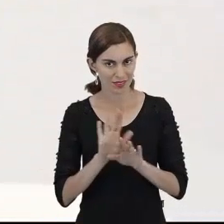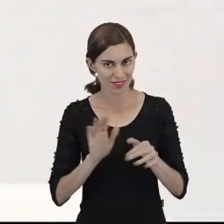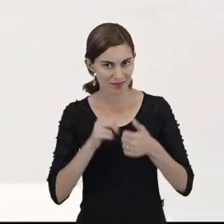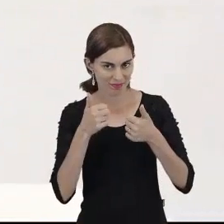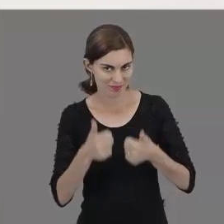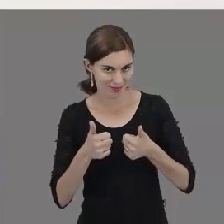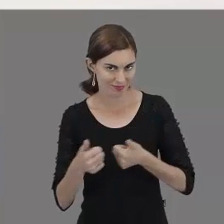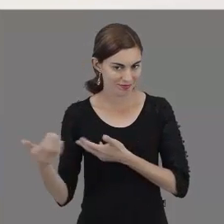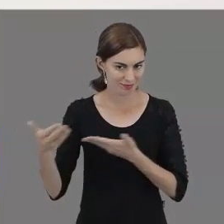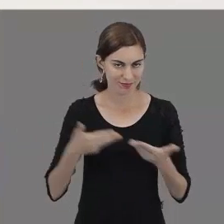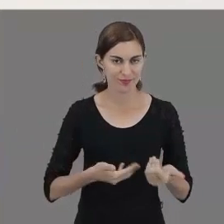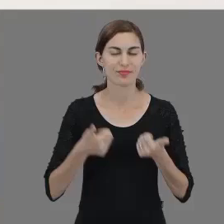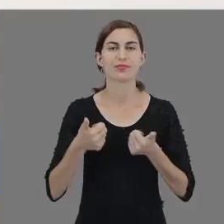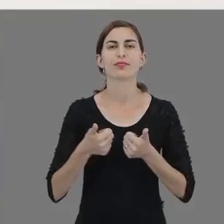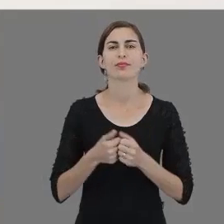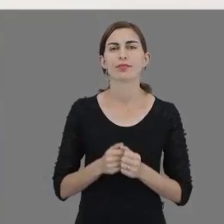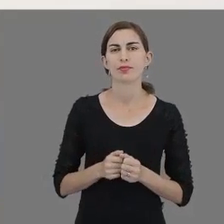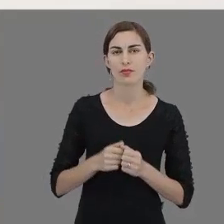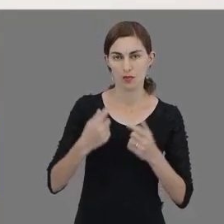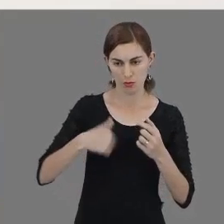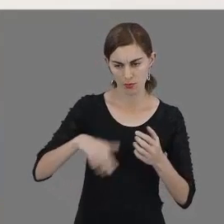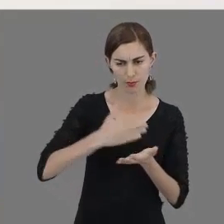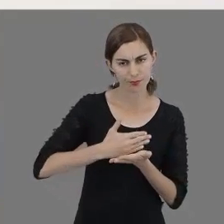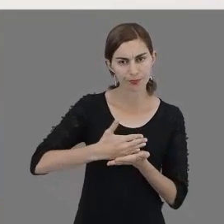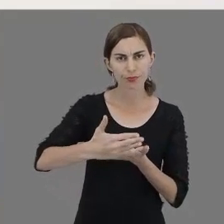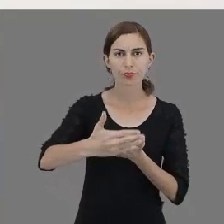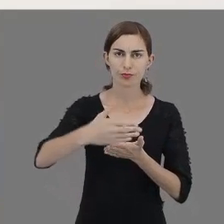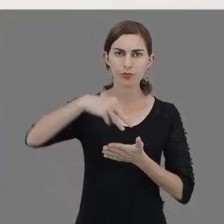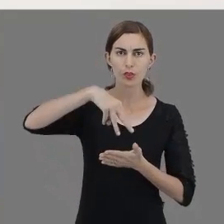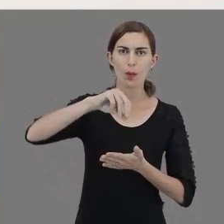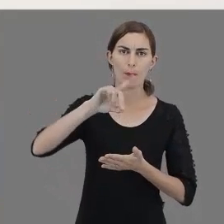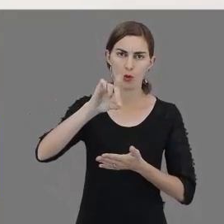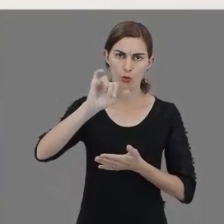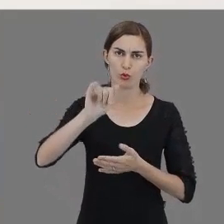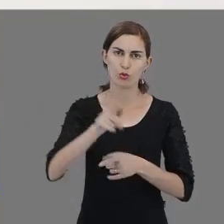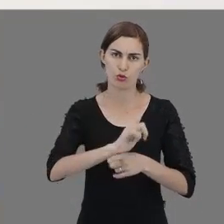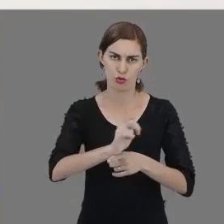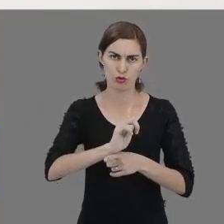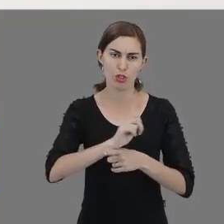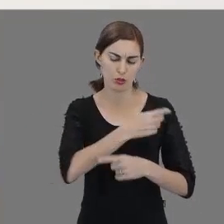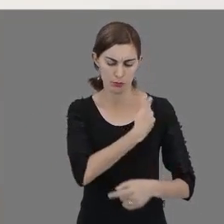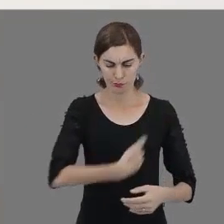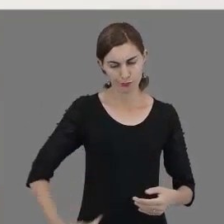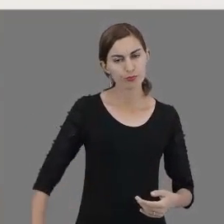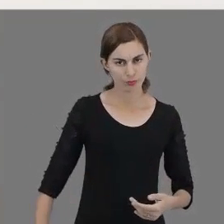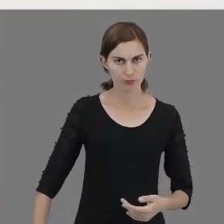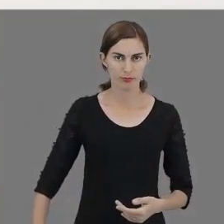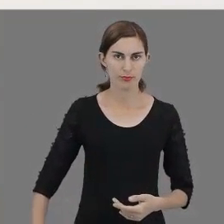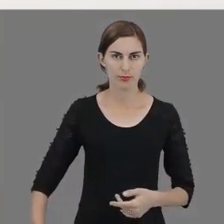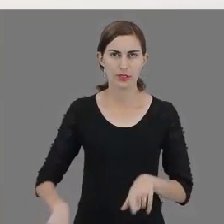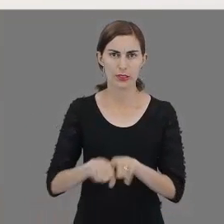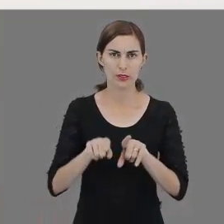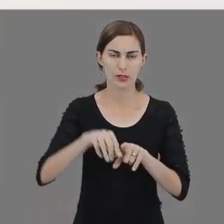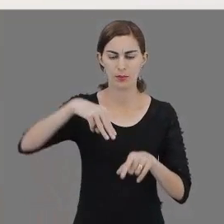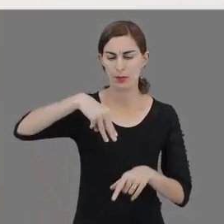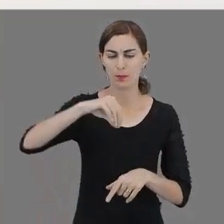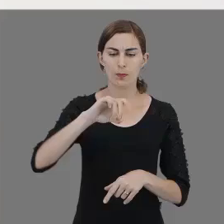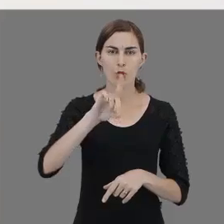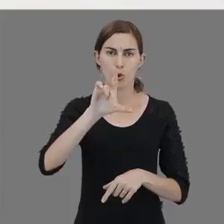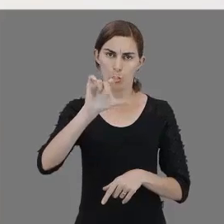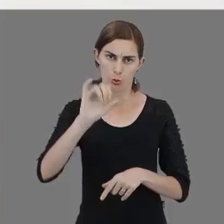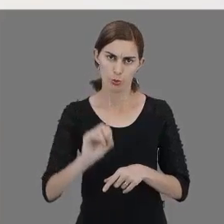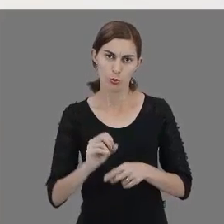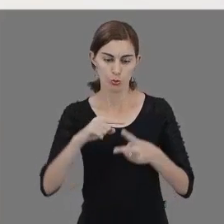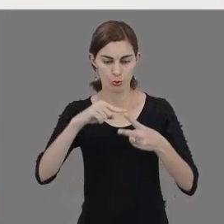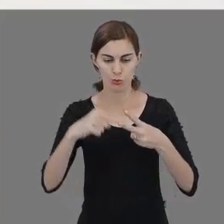Olá, pessoal, sejam bem-vindos. Nós vamos dar início agora ao módulo de gestão pública. E o módulo, como vocês devem saber,